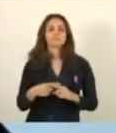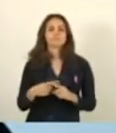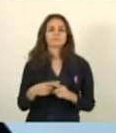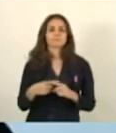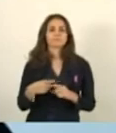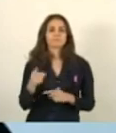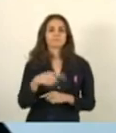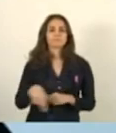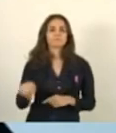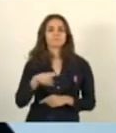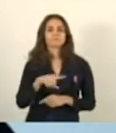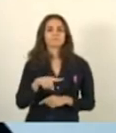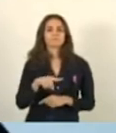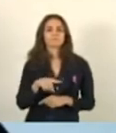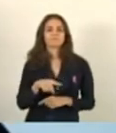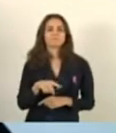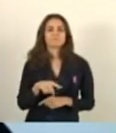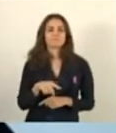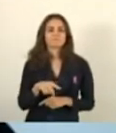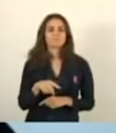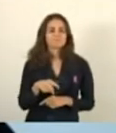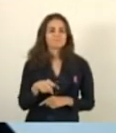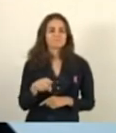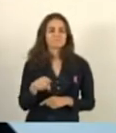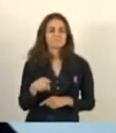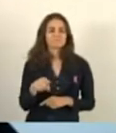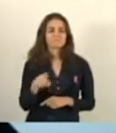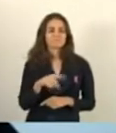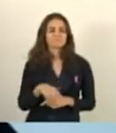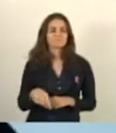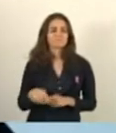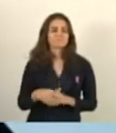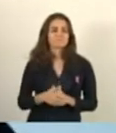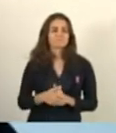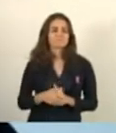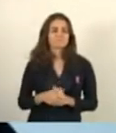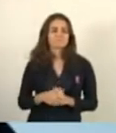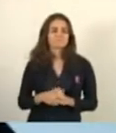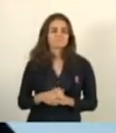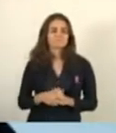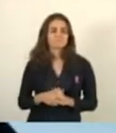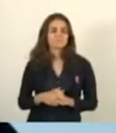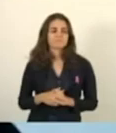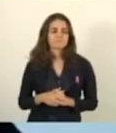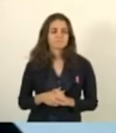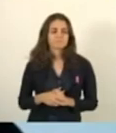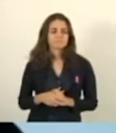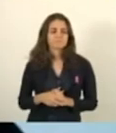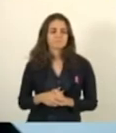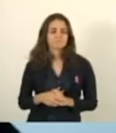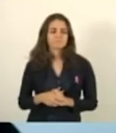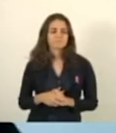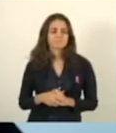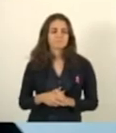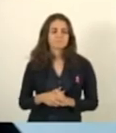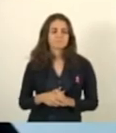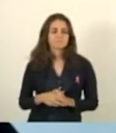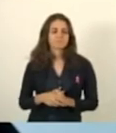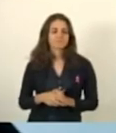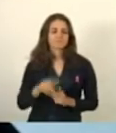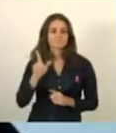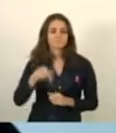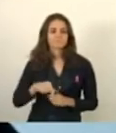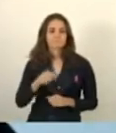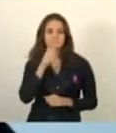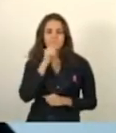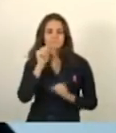América, porque nas chuvas, especialmente em 79, quando houve muitas chuvas no estado do Espírito Santo, que alagou